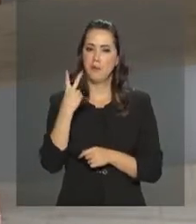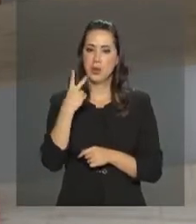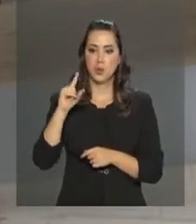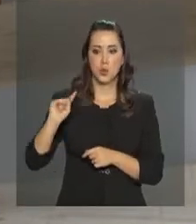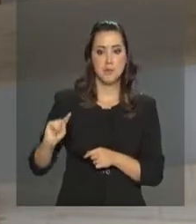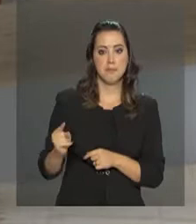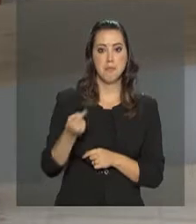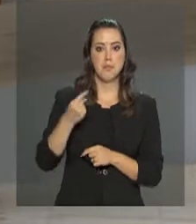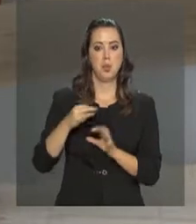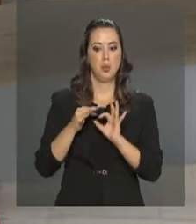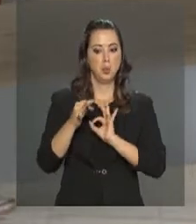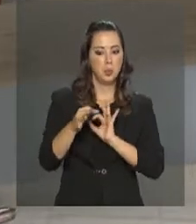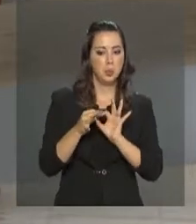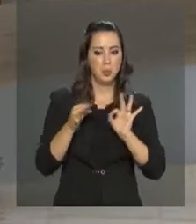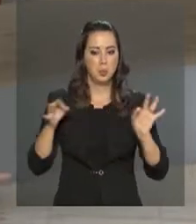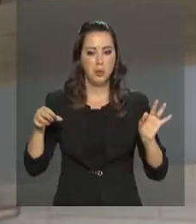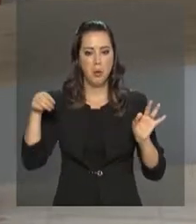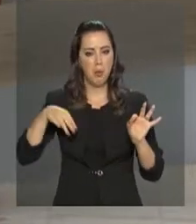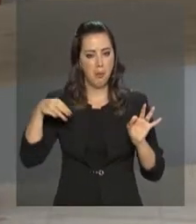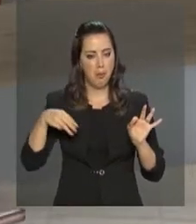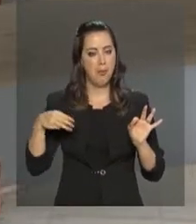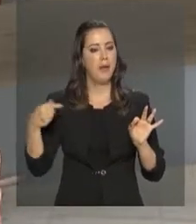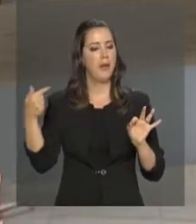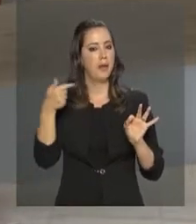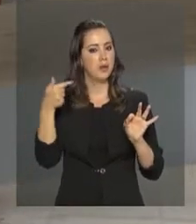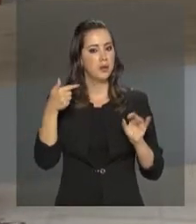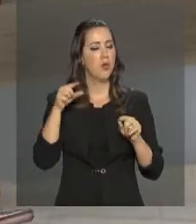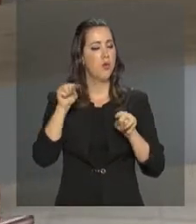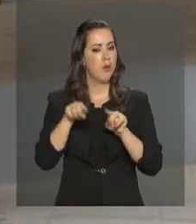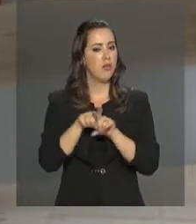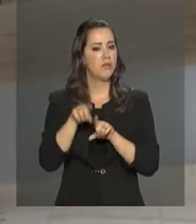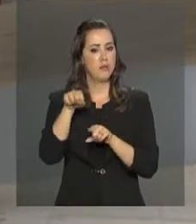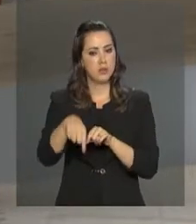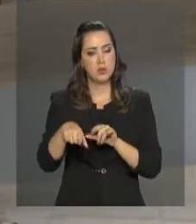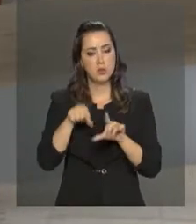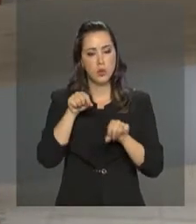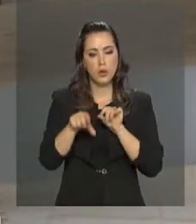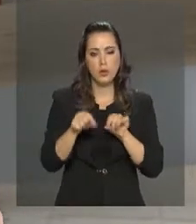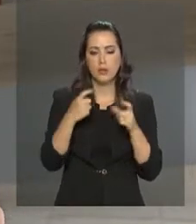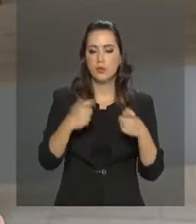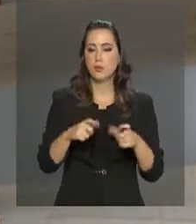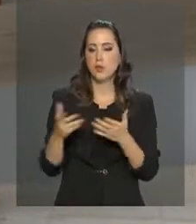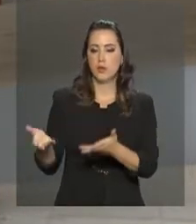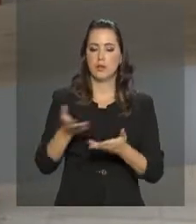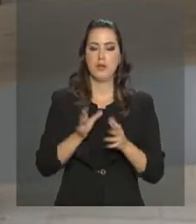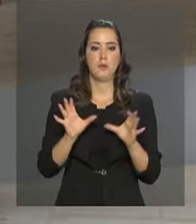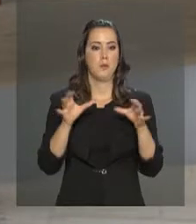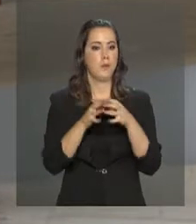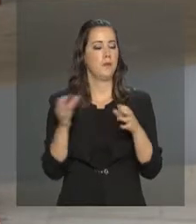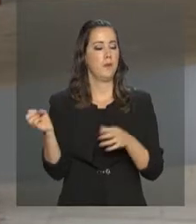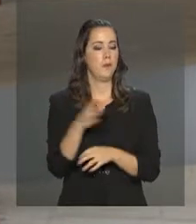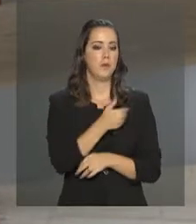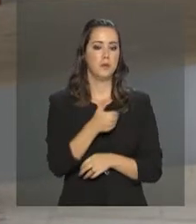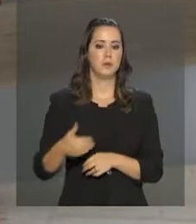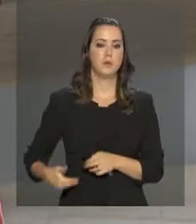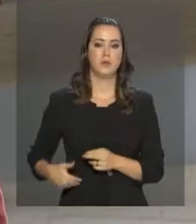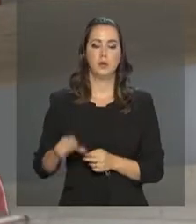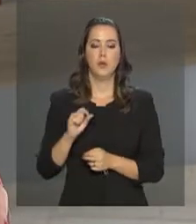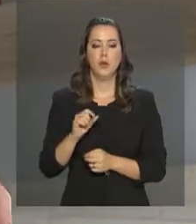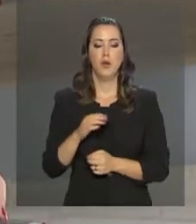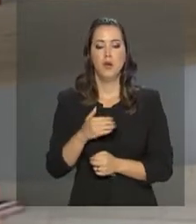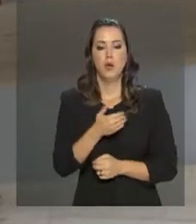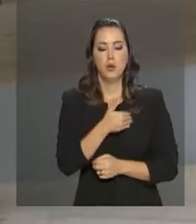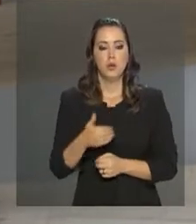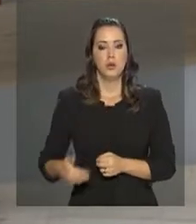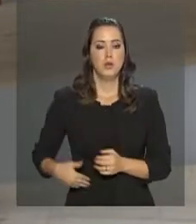mil metros quadrados foi reservada lá no Centro Cultural Banco do Brasil para receber essa equipe do novo governo, né, do governo que